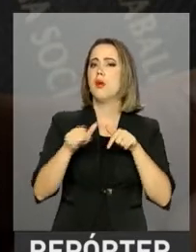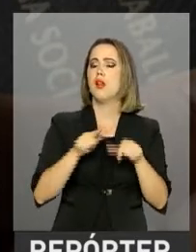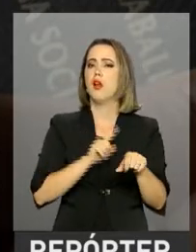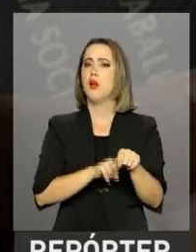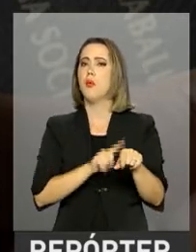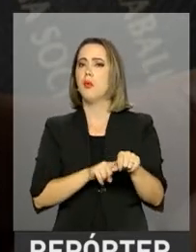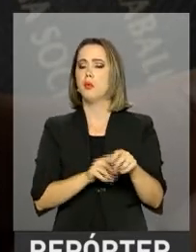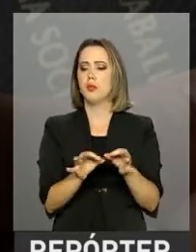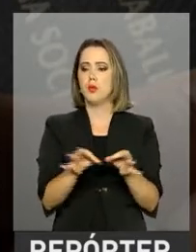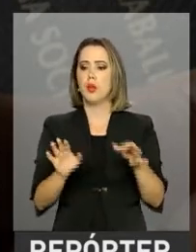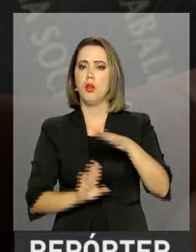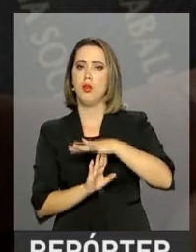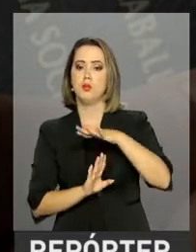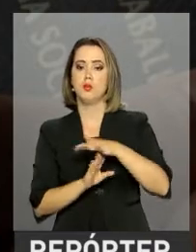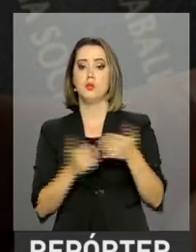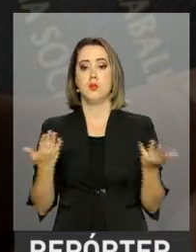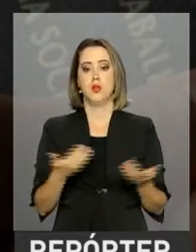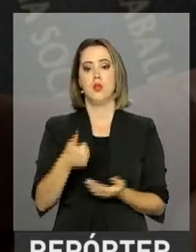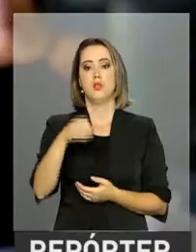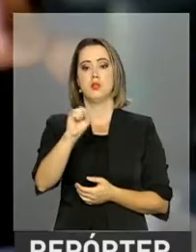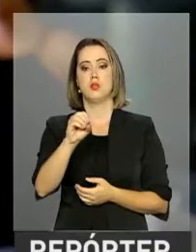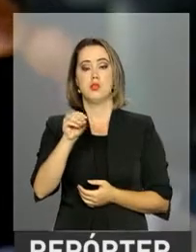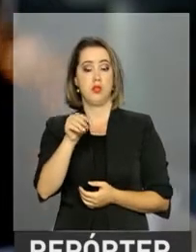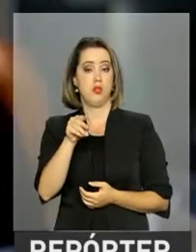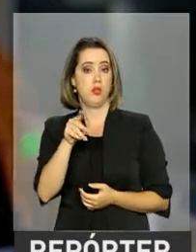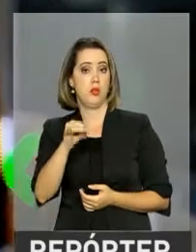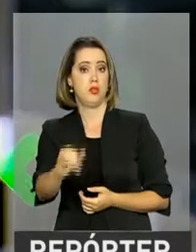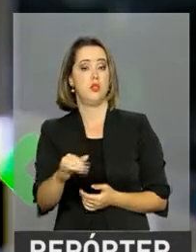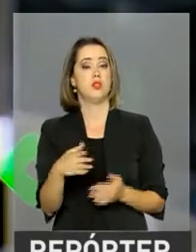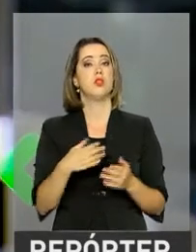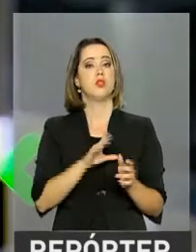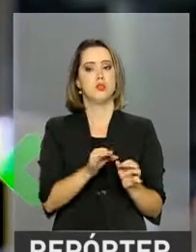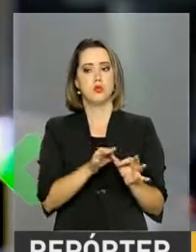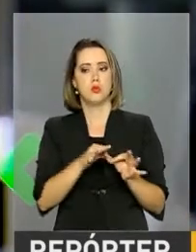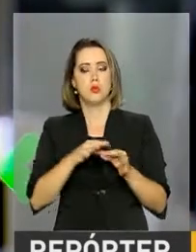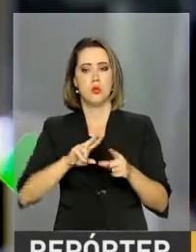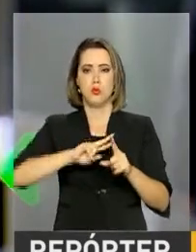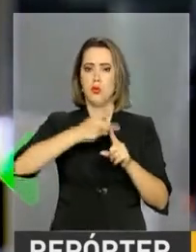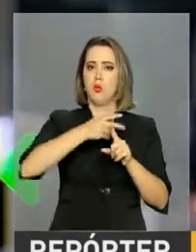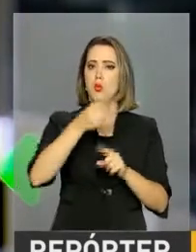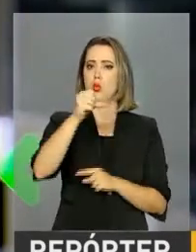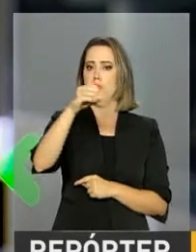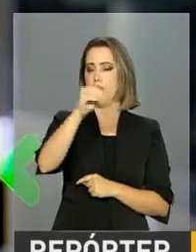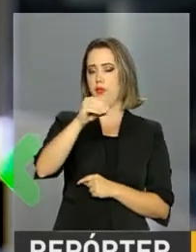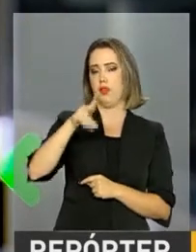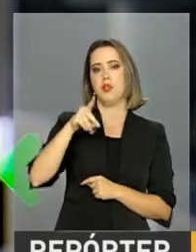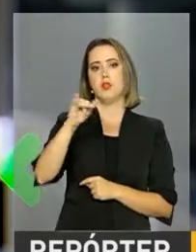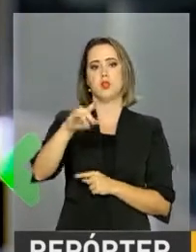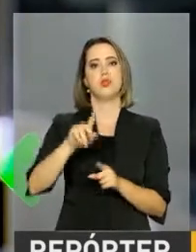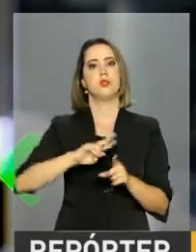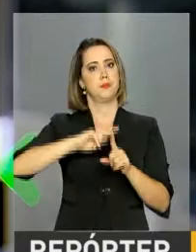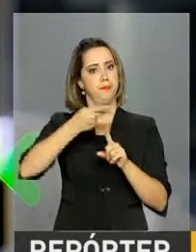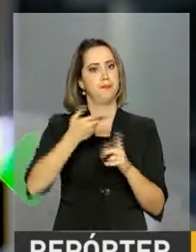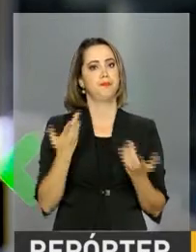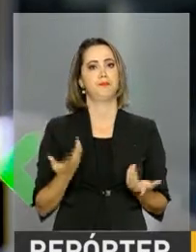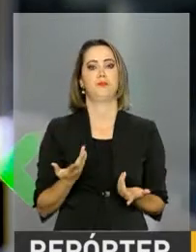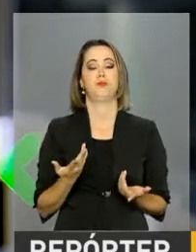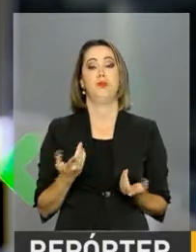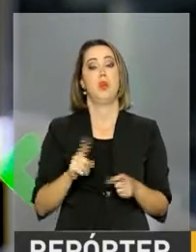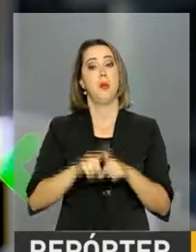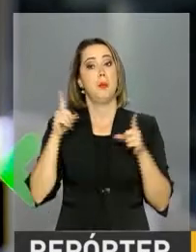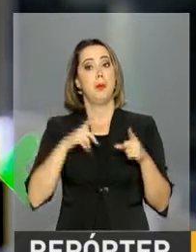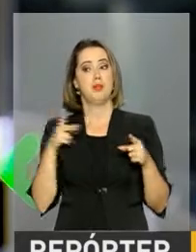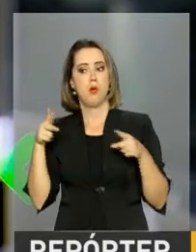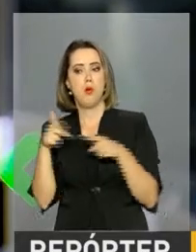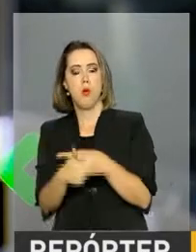dias prorrogáveis por mais 90 mas o presidente michel temer e vetou o trecho do projeto que permitia a